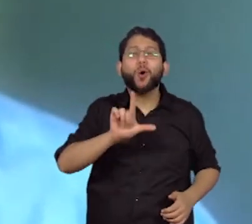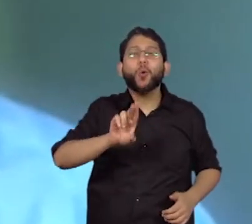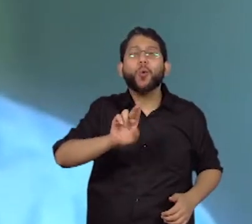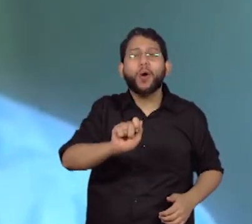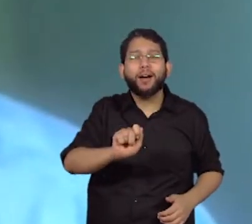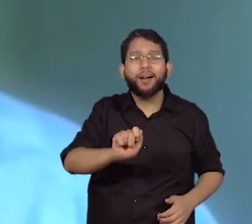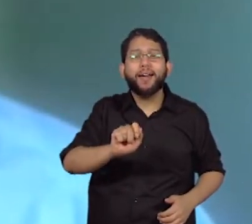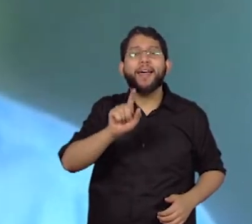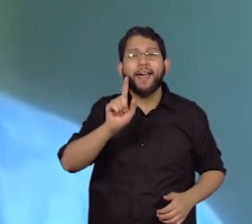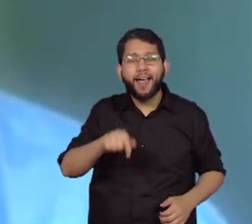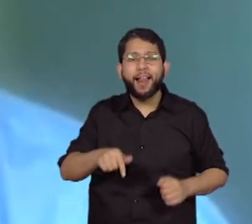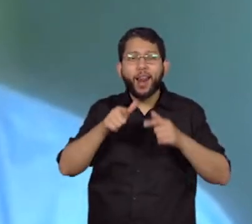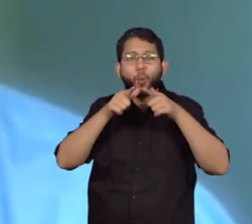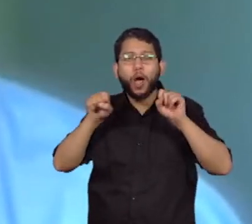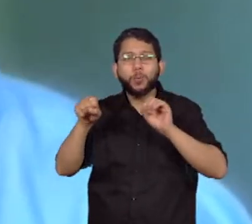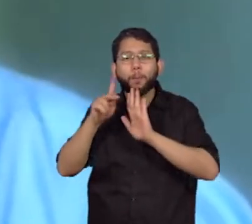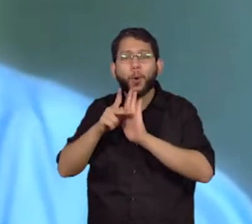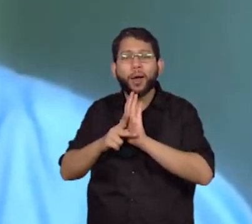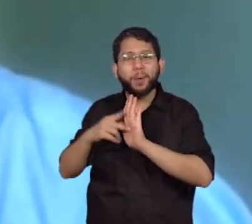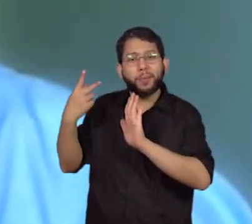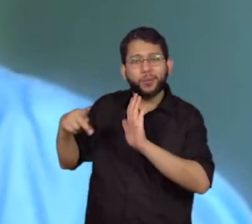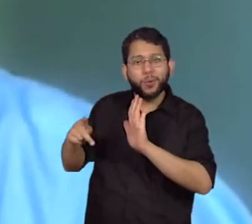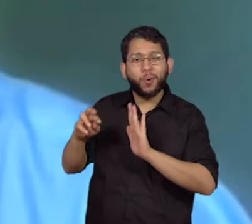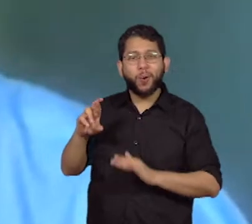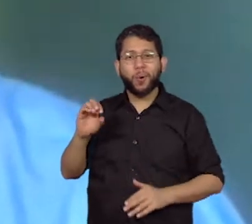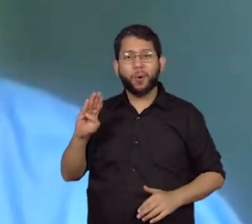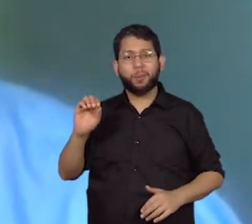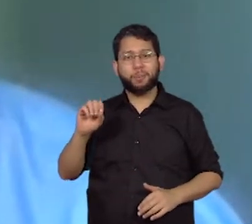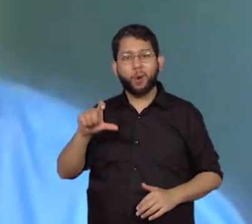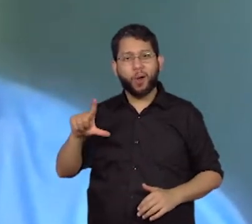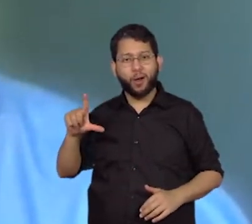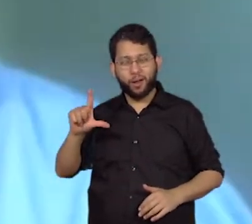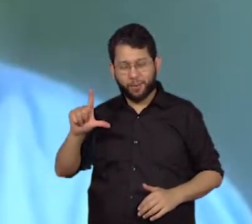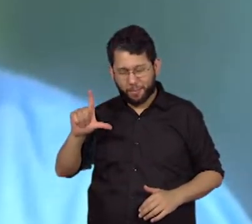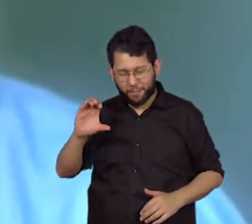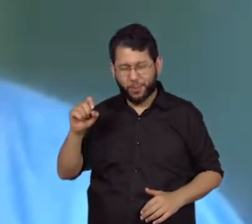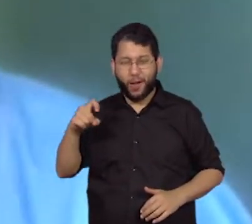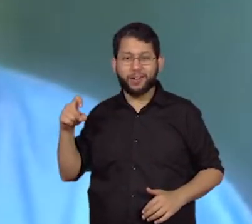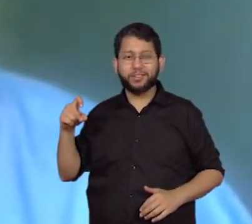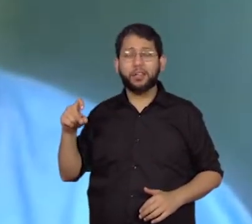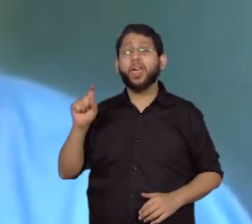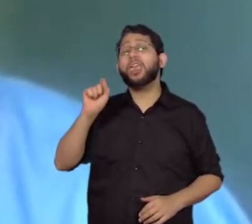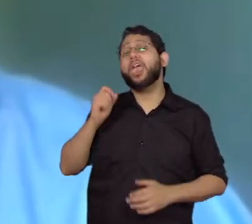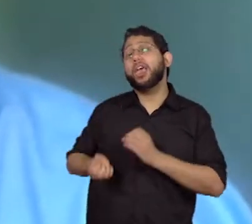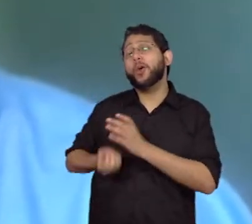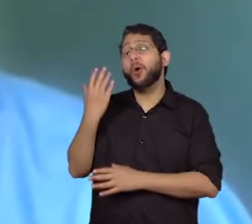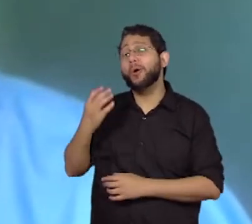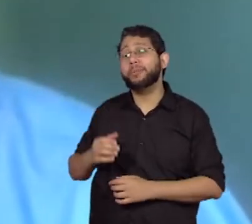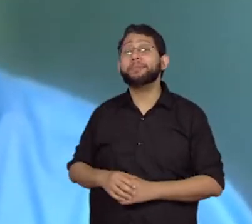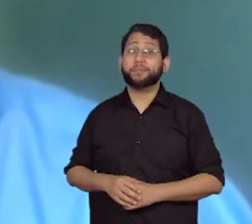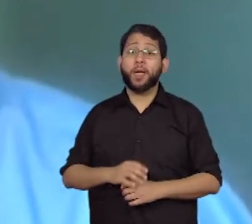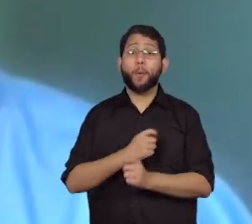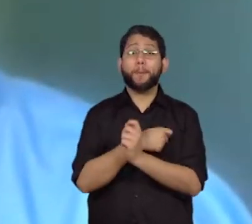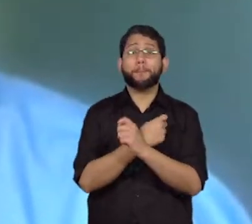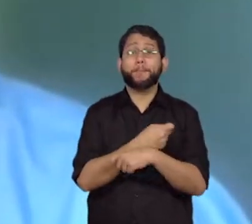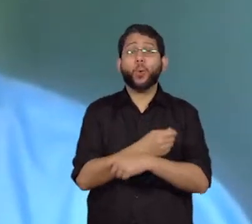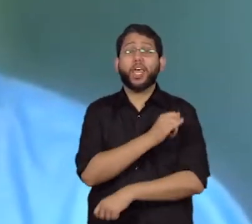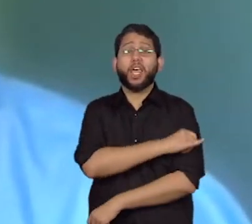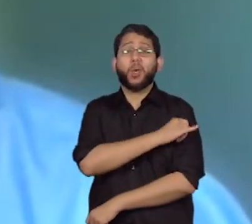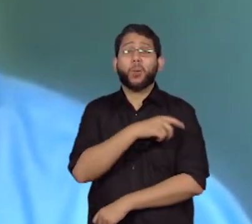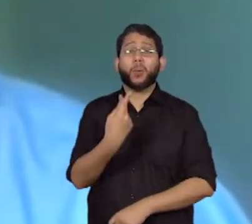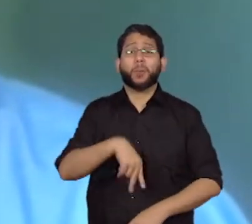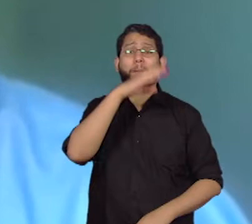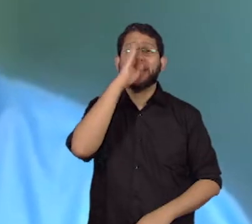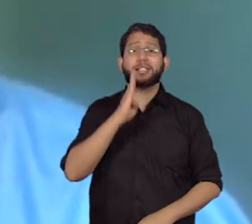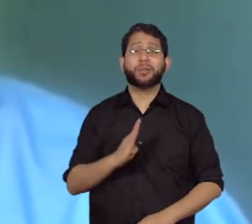é a linguagem de programação usada no Roblox, ela foi desenvolvida no Brasil por um grupo de engenheiros da PUC-Rio que criou